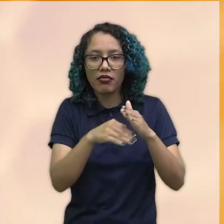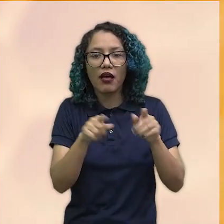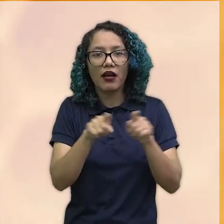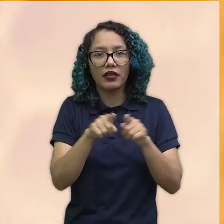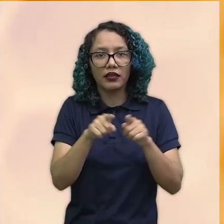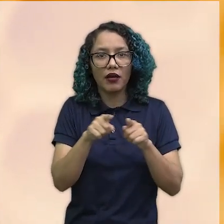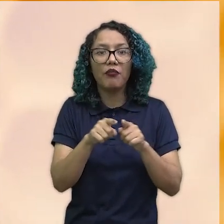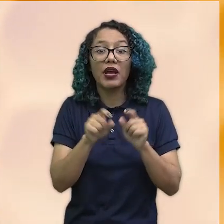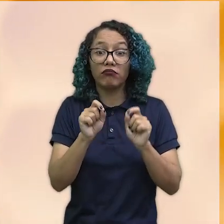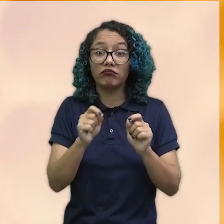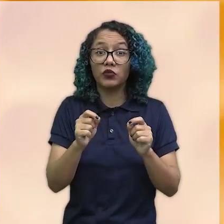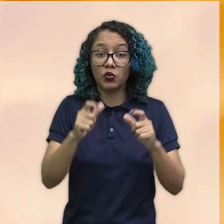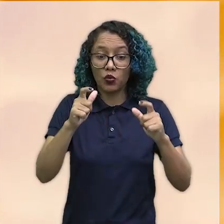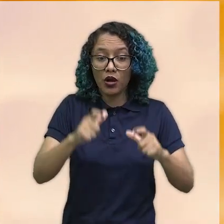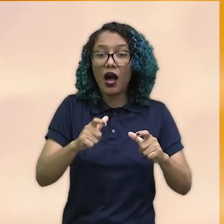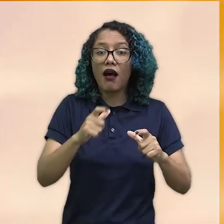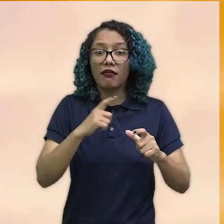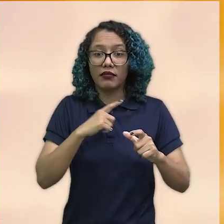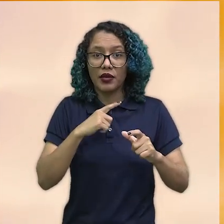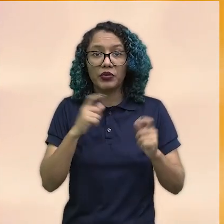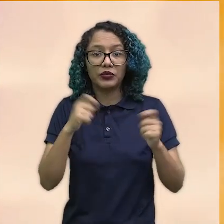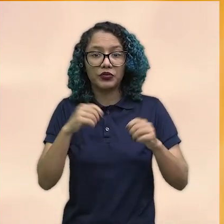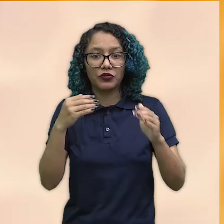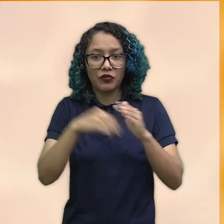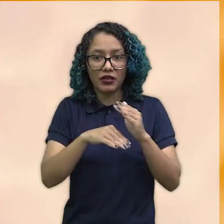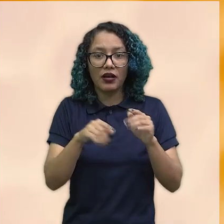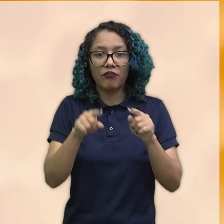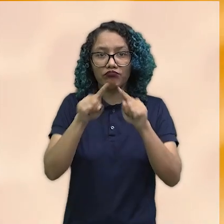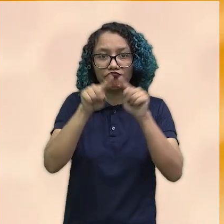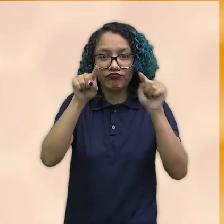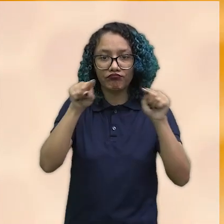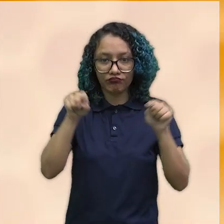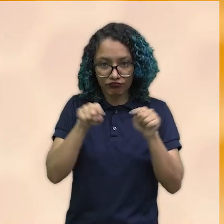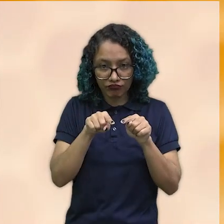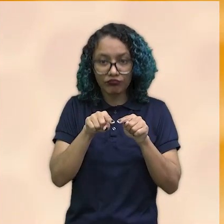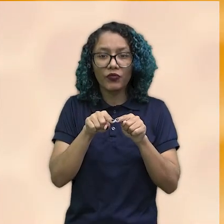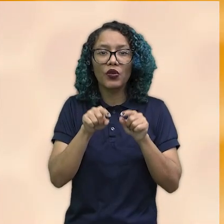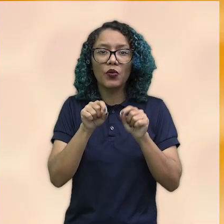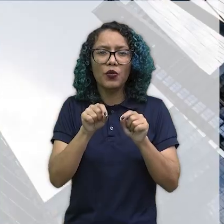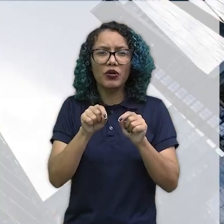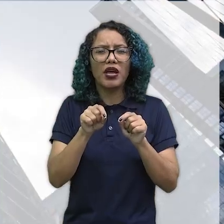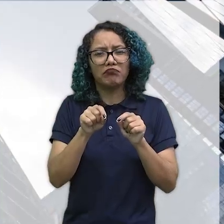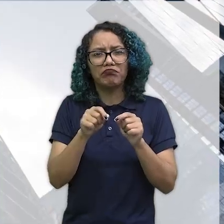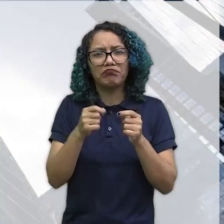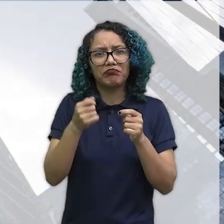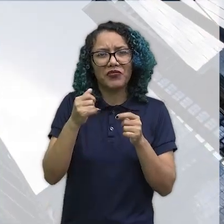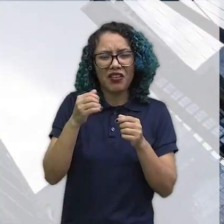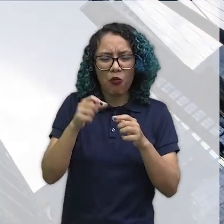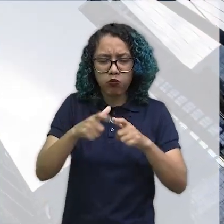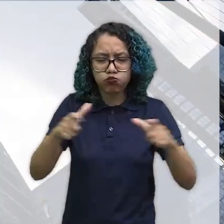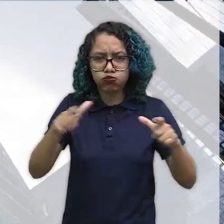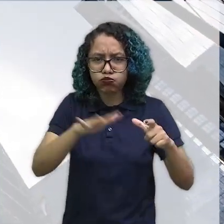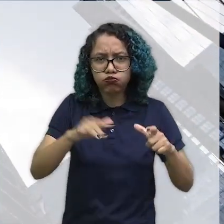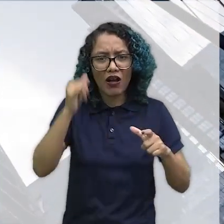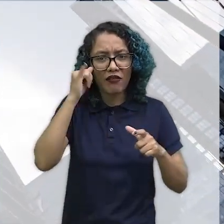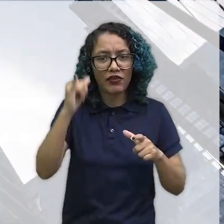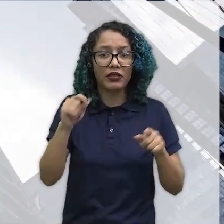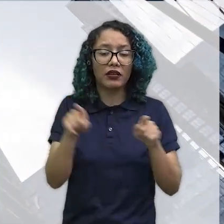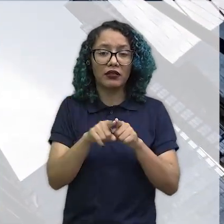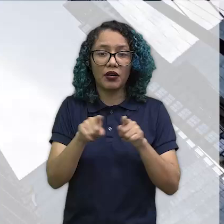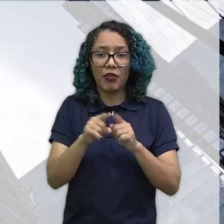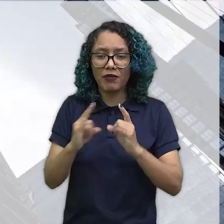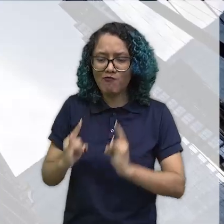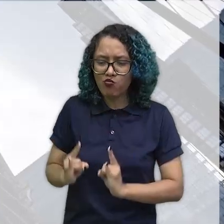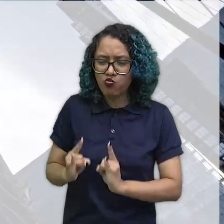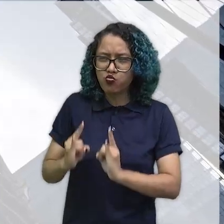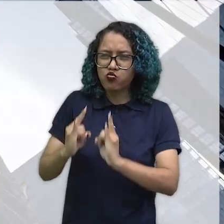O hexágono é uma base que se encaixa perfeitamente, minimizando o desperdício de espaço. Pense nos arranha-céus. Muitos deles